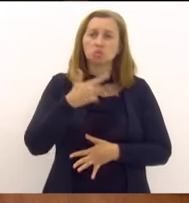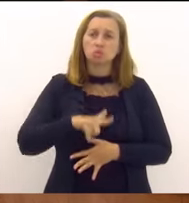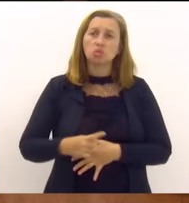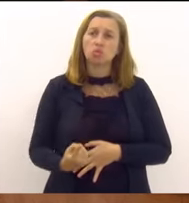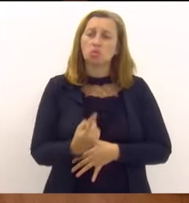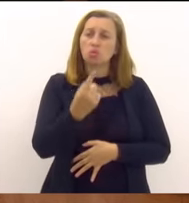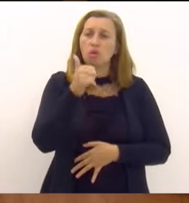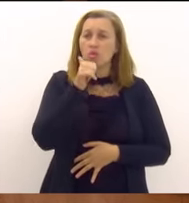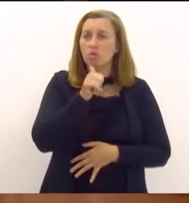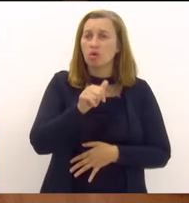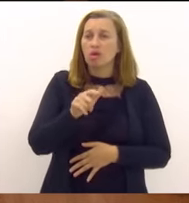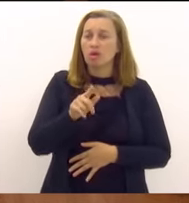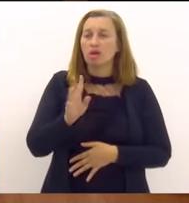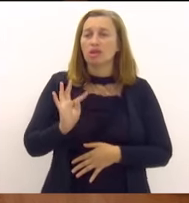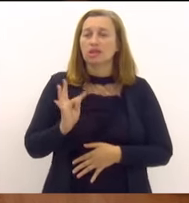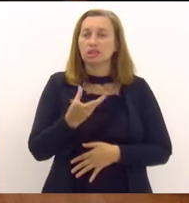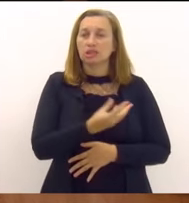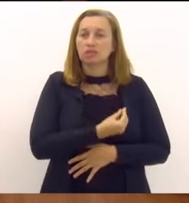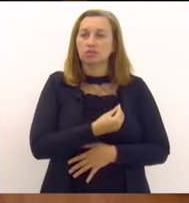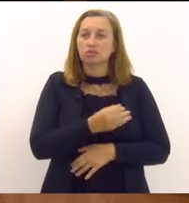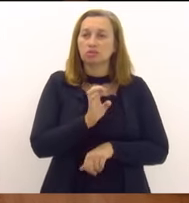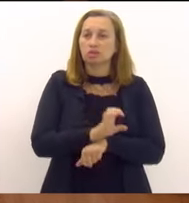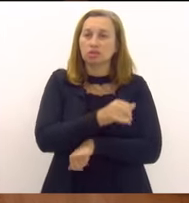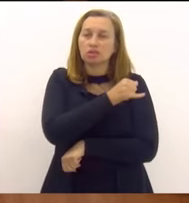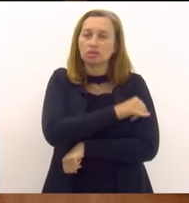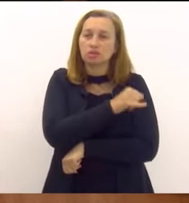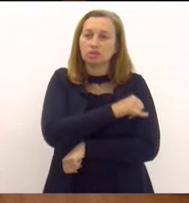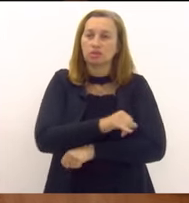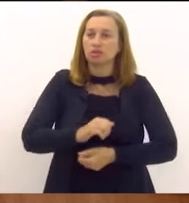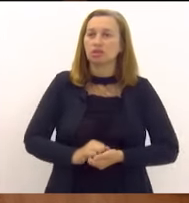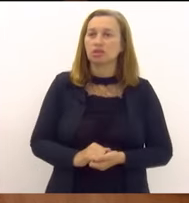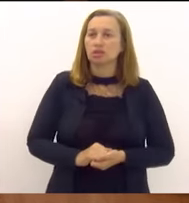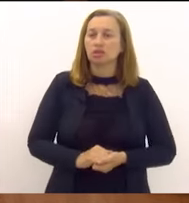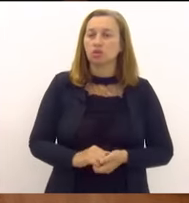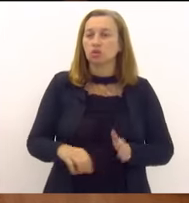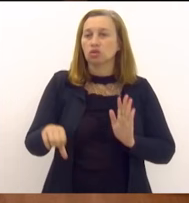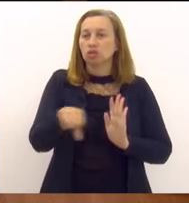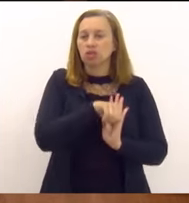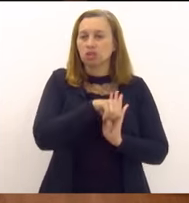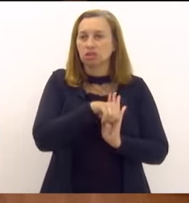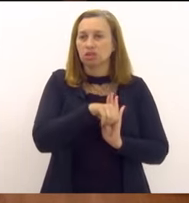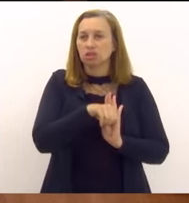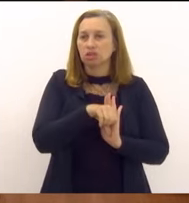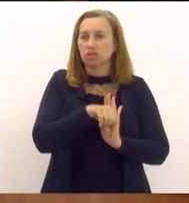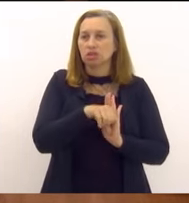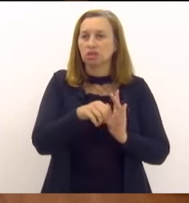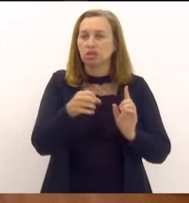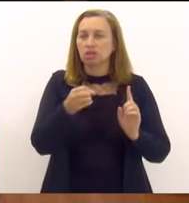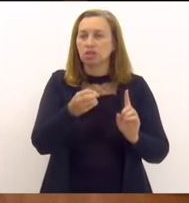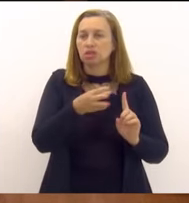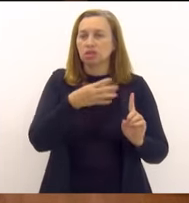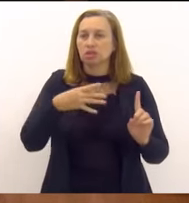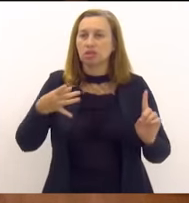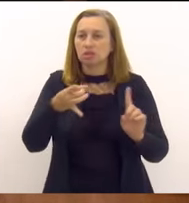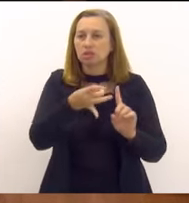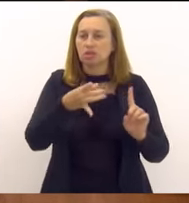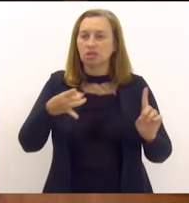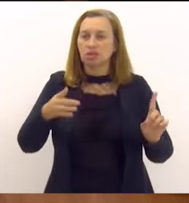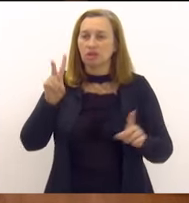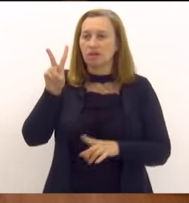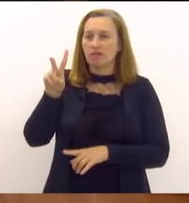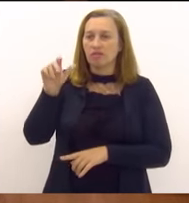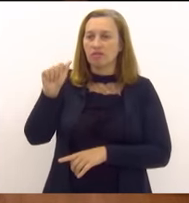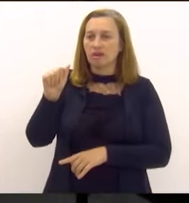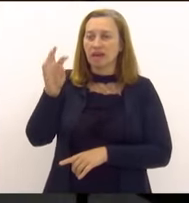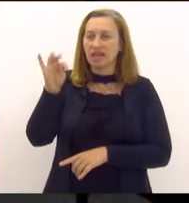mulher transexual no Estado do Rio de Janeiro é vítima do crime bárbaro de transfobia. A Valentina Reis, designer